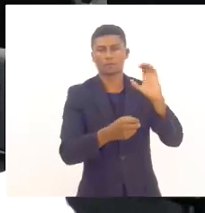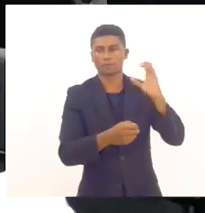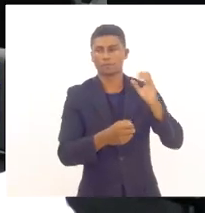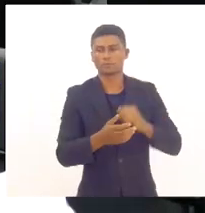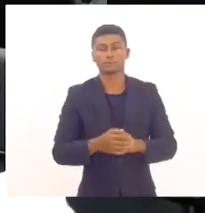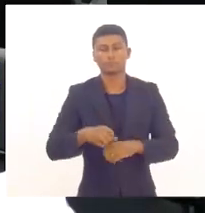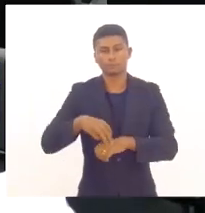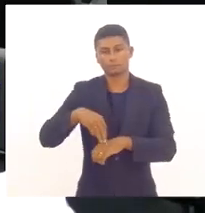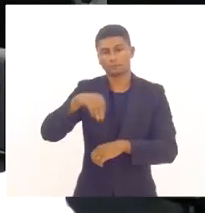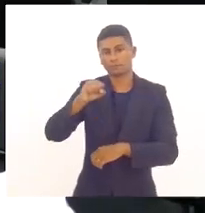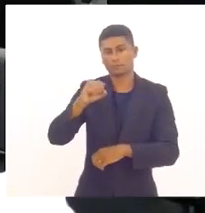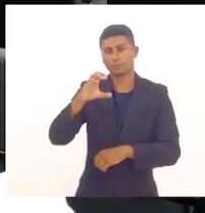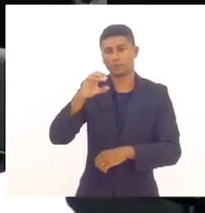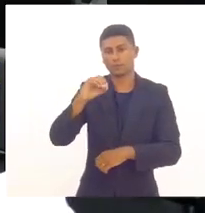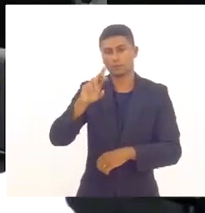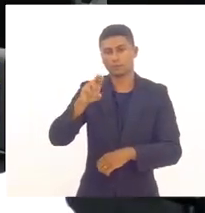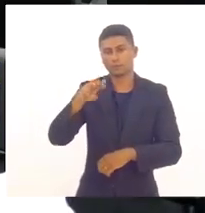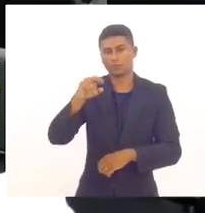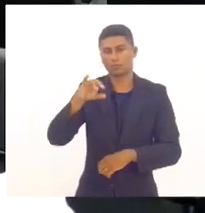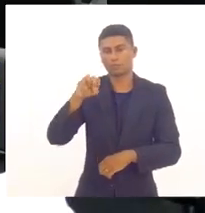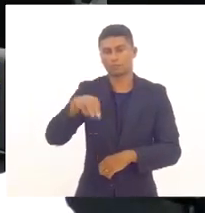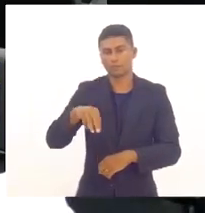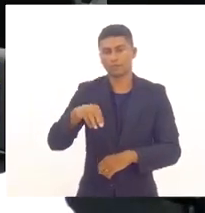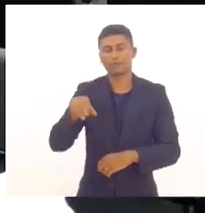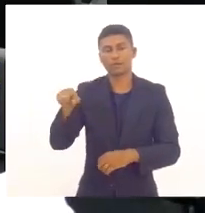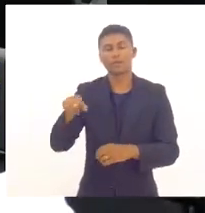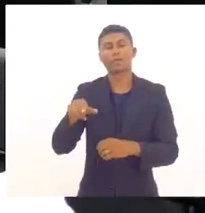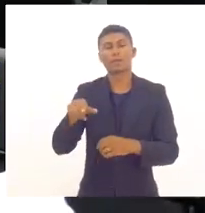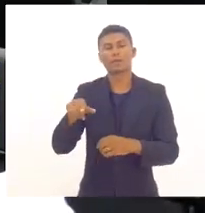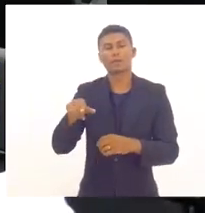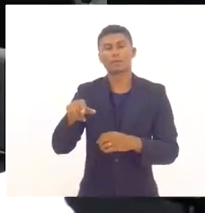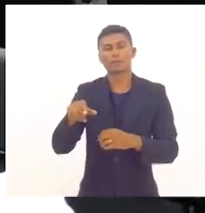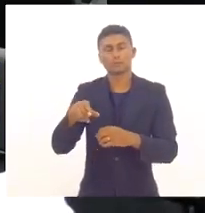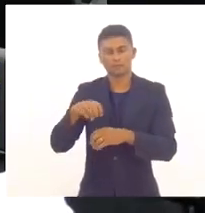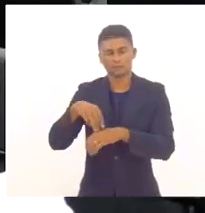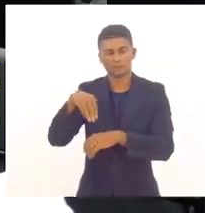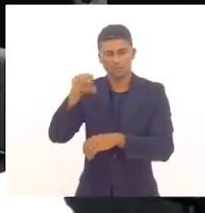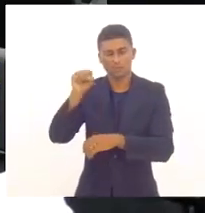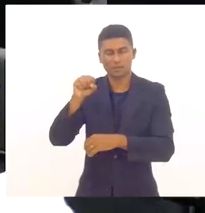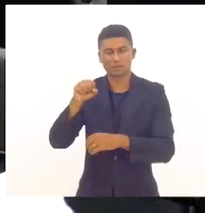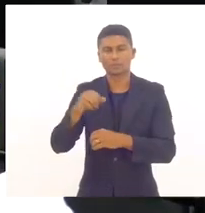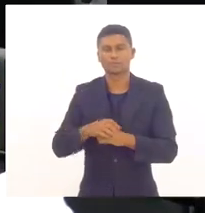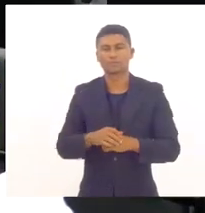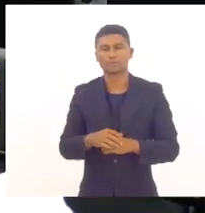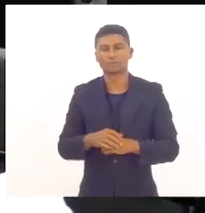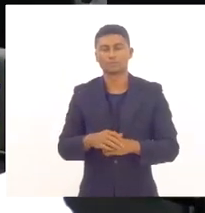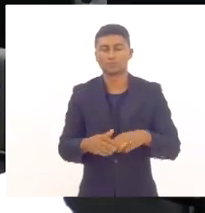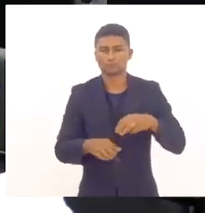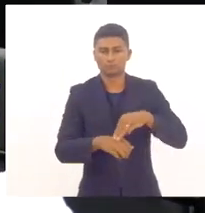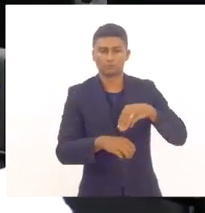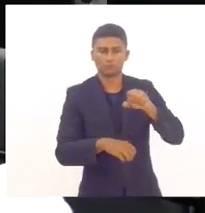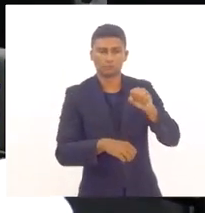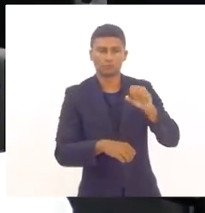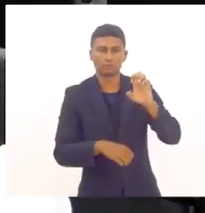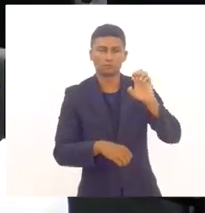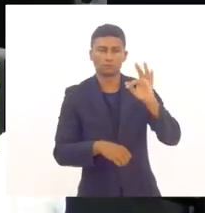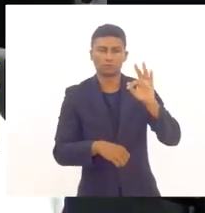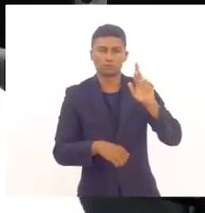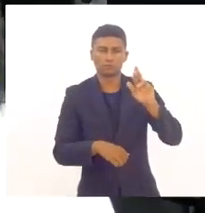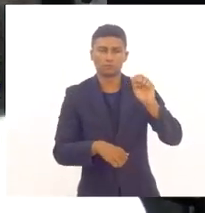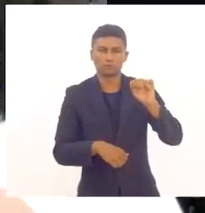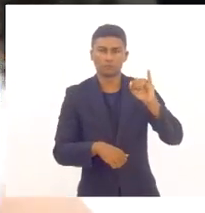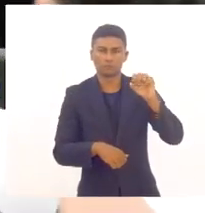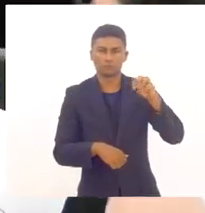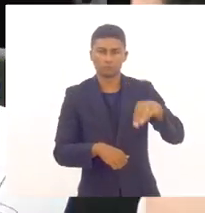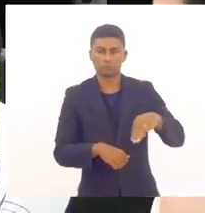Curumim, Fórum de Capoeira do Estado do Rio de Janeiro. Mestre Efraim, também do Fórum de Capoeira do